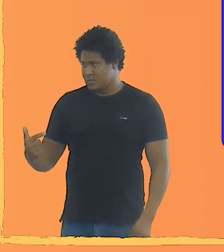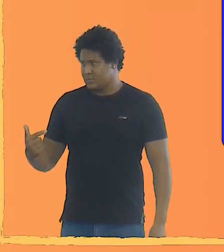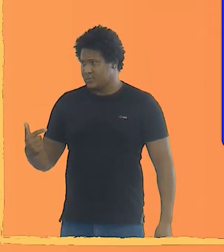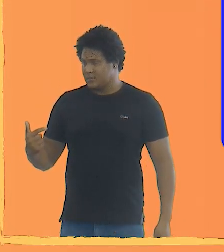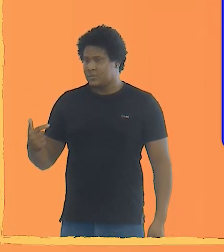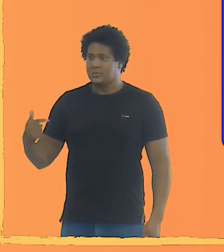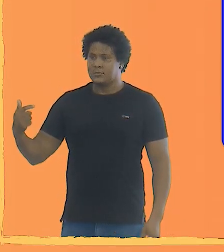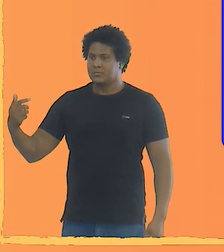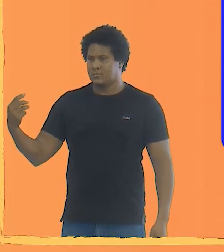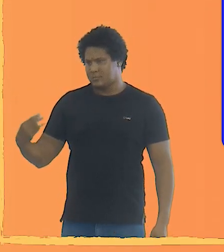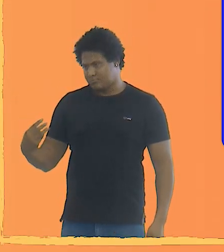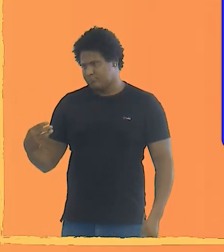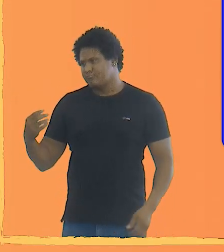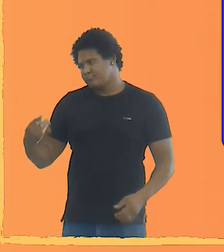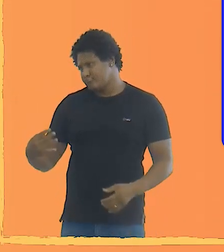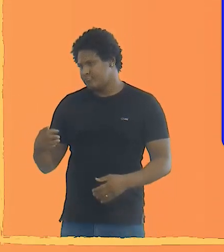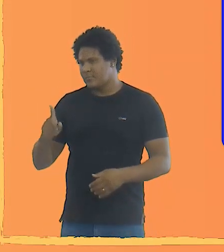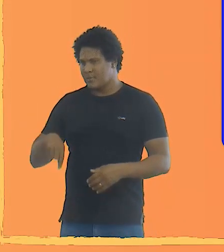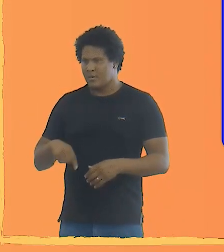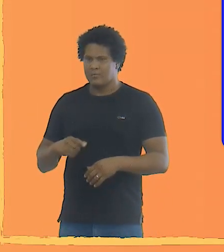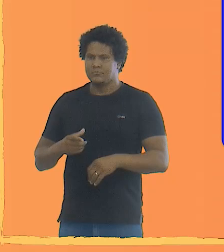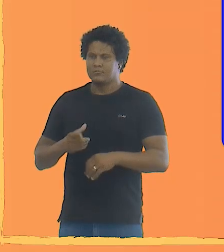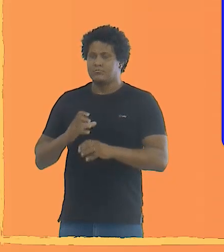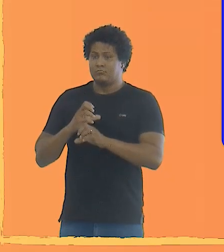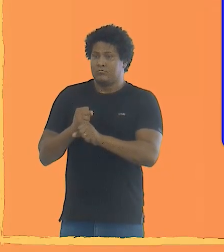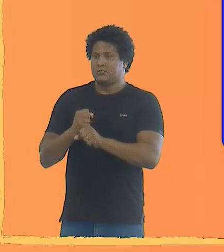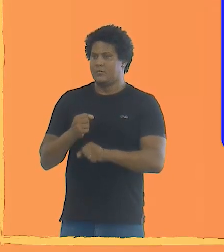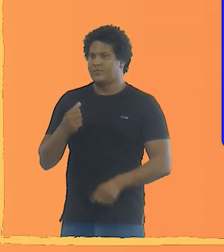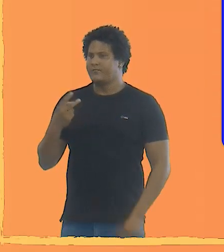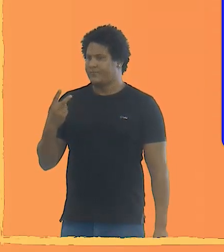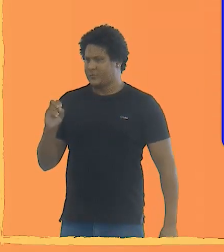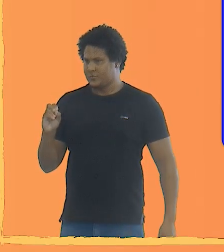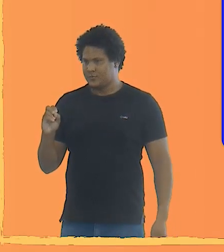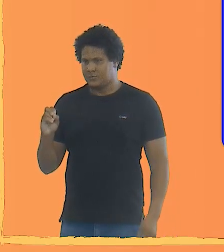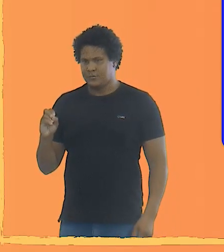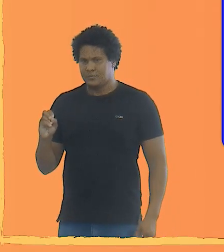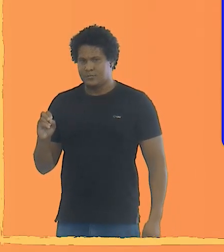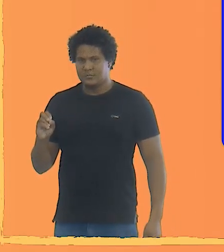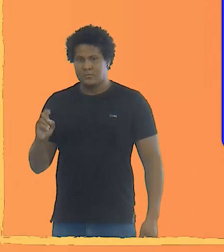preto e mais o branco, que vai dar 20 possibilidades. Então, total de